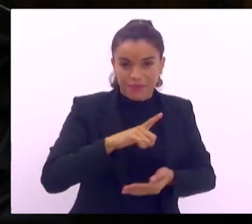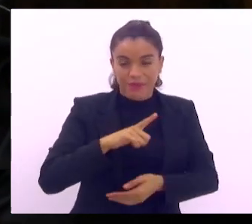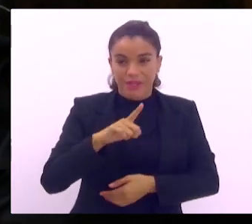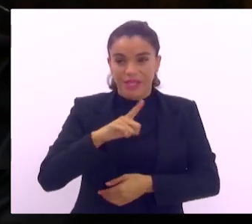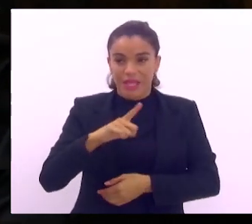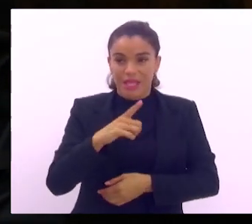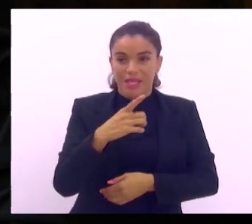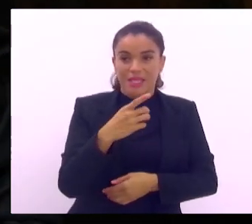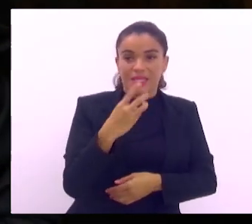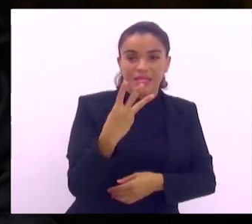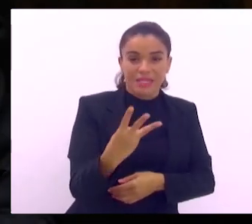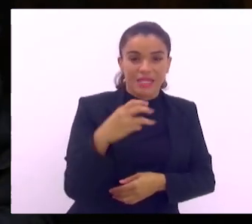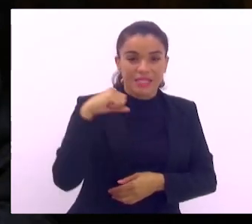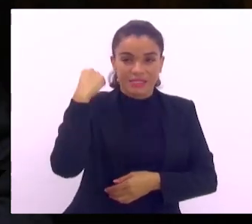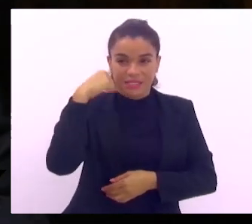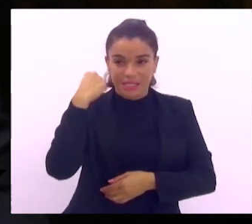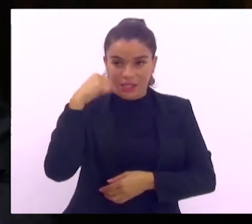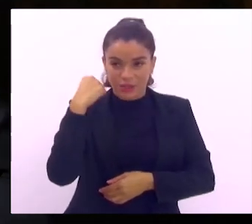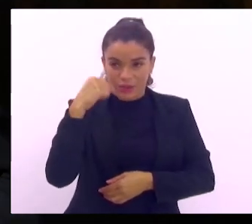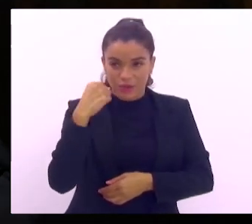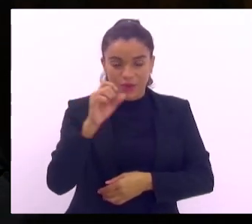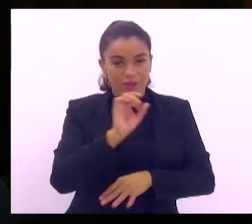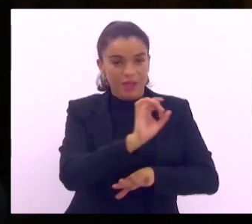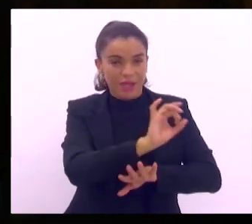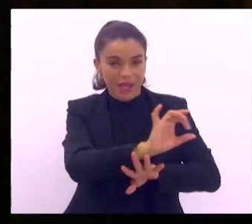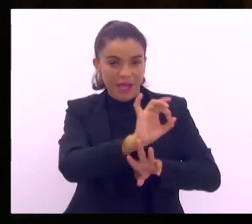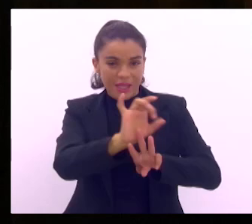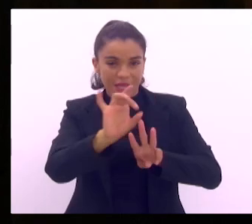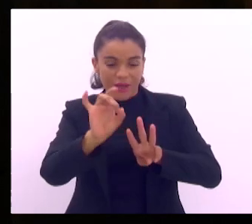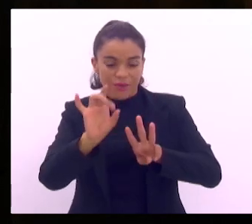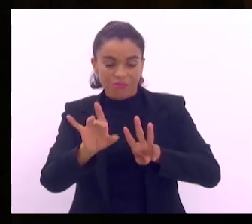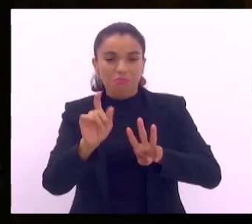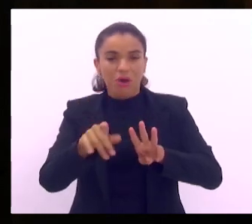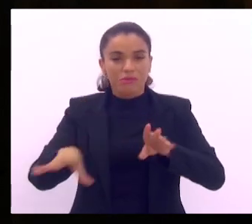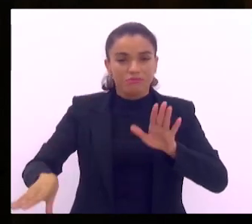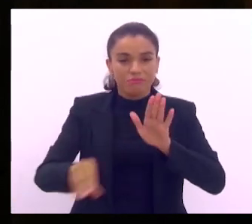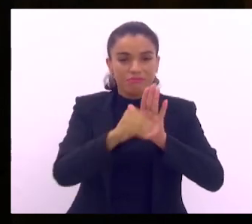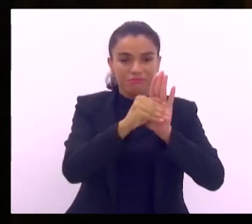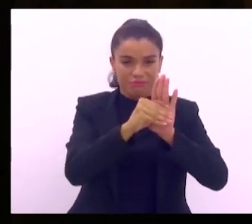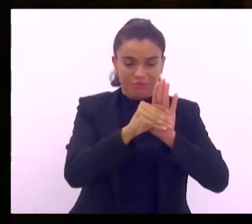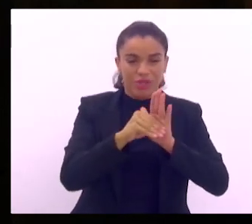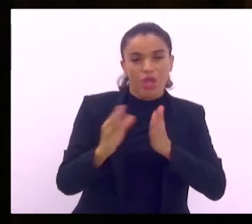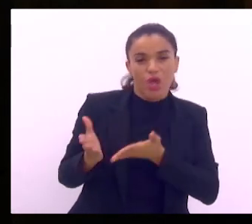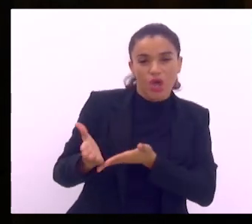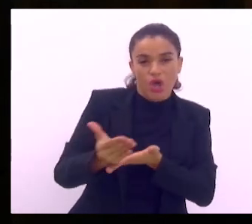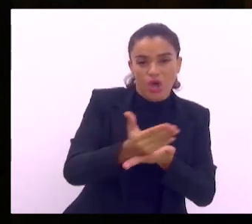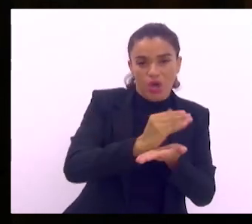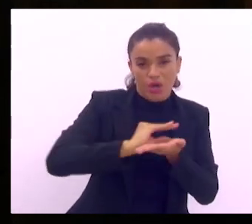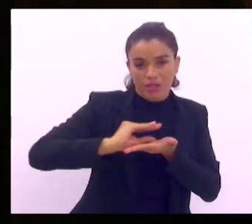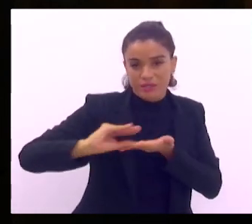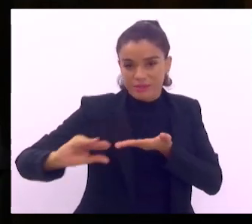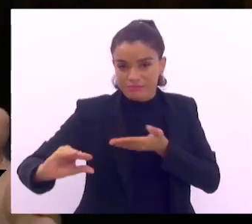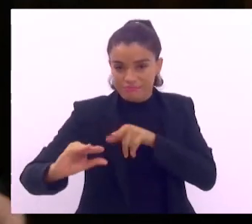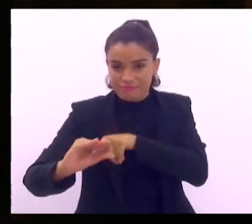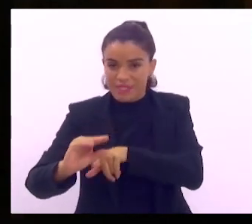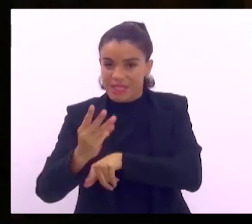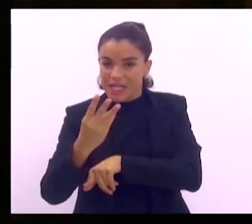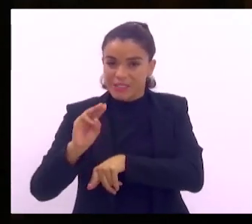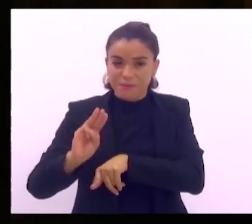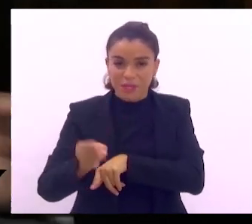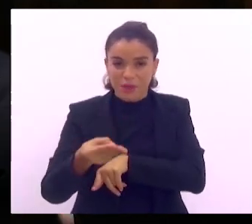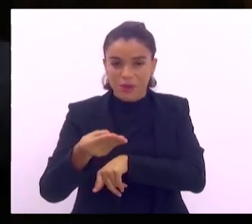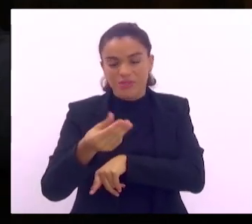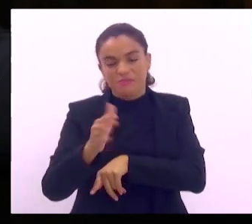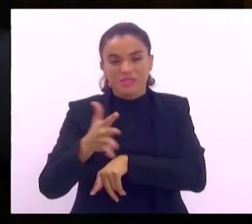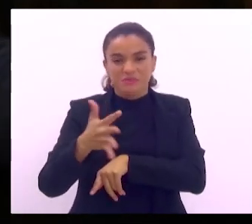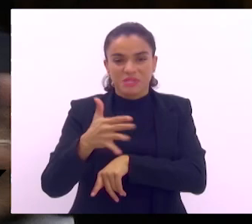3 senadores, cada um podendo indicar emendas orçamentárias aí da ordem de 35 milhões de reais, sendo 17 milhões e